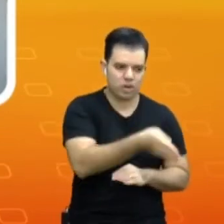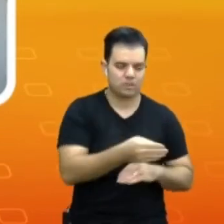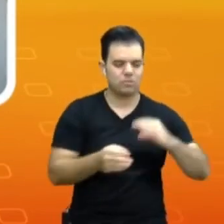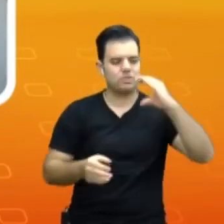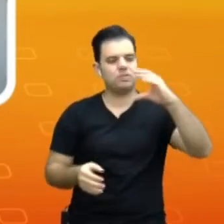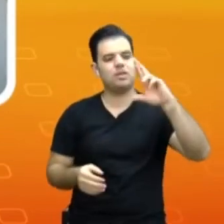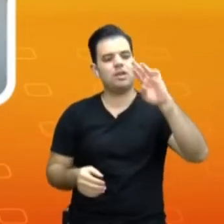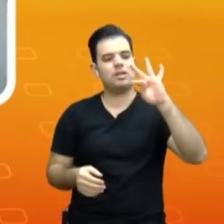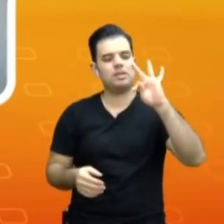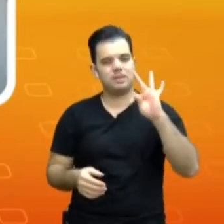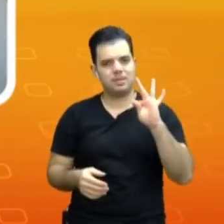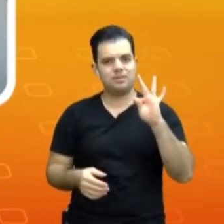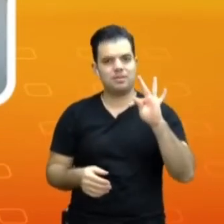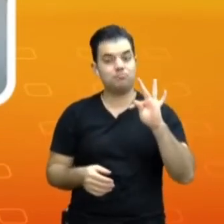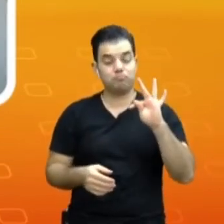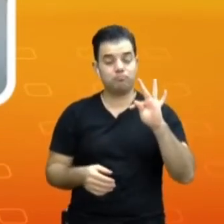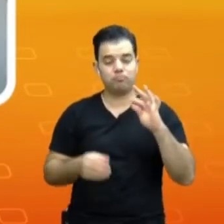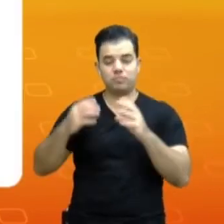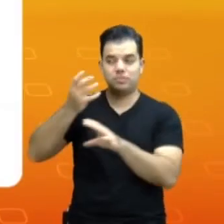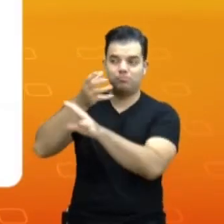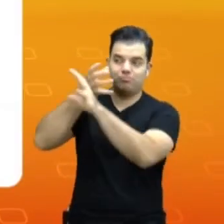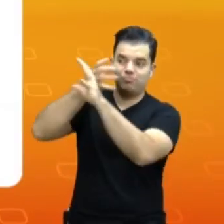foi por satélite.